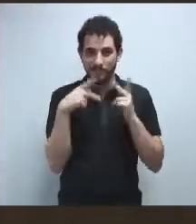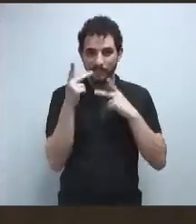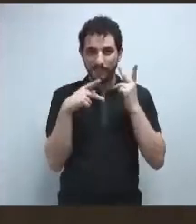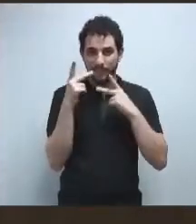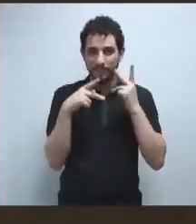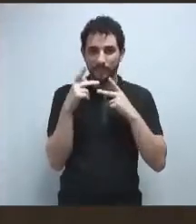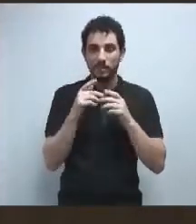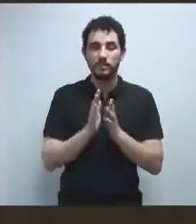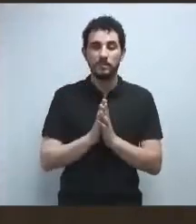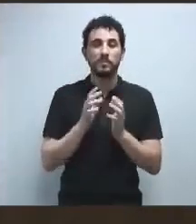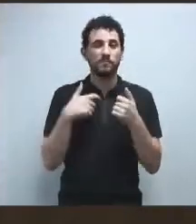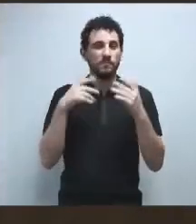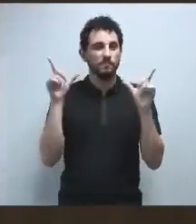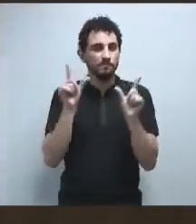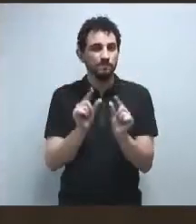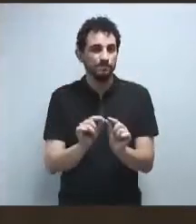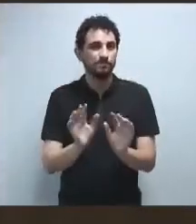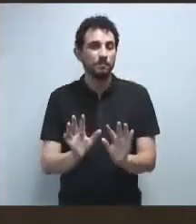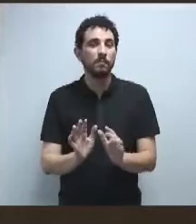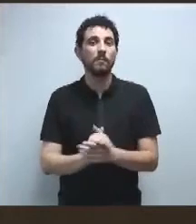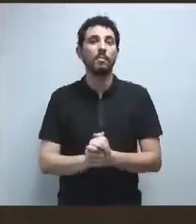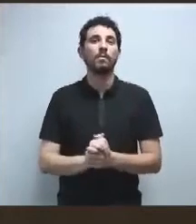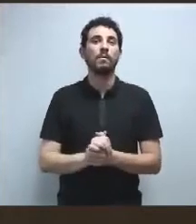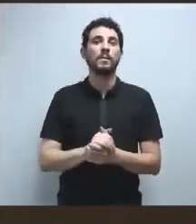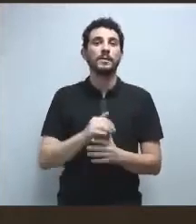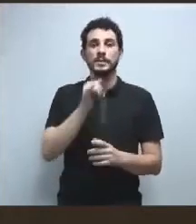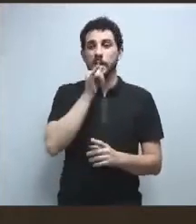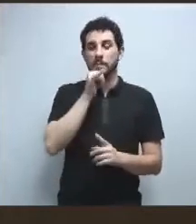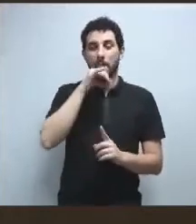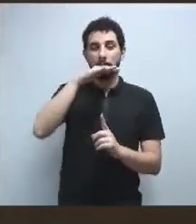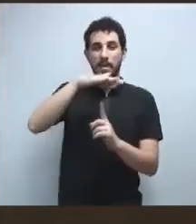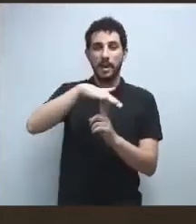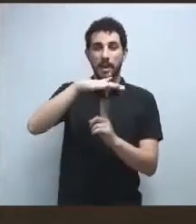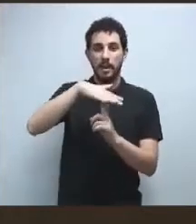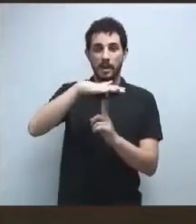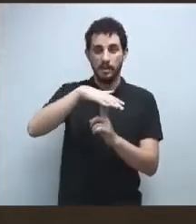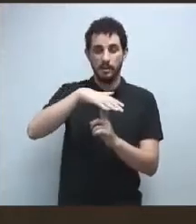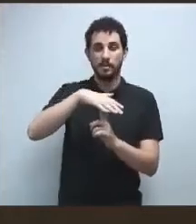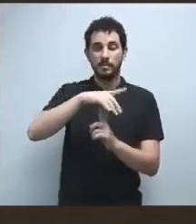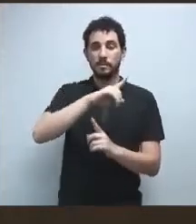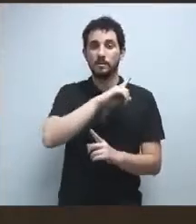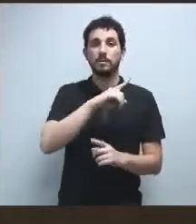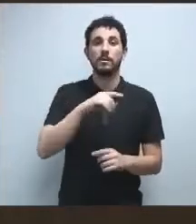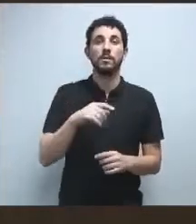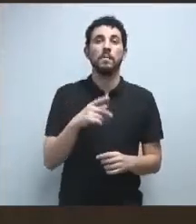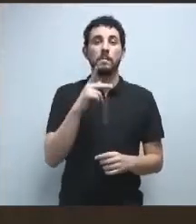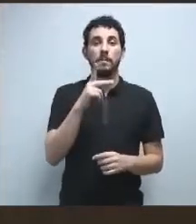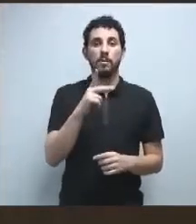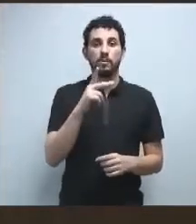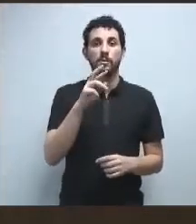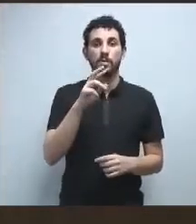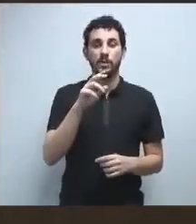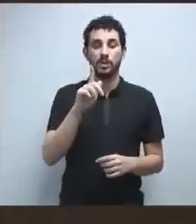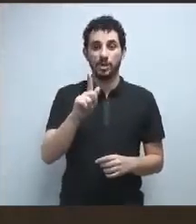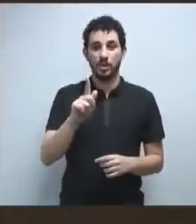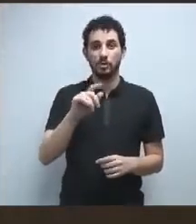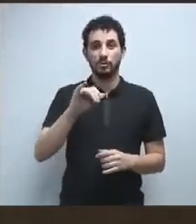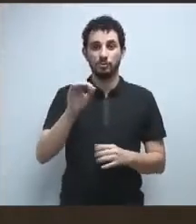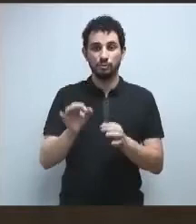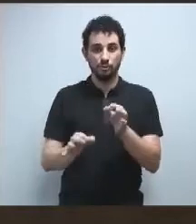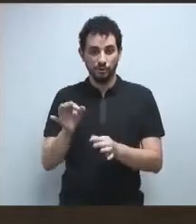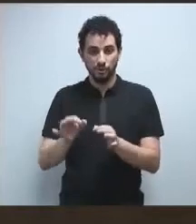aqui mas na no paraná por exemplo o procurador-geral de justiça tinha o título de